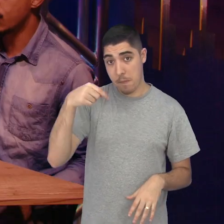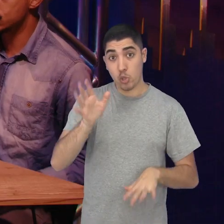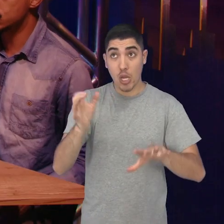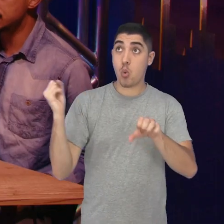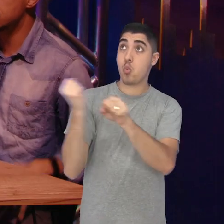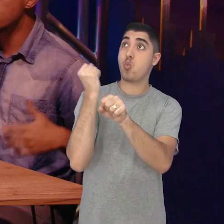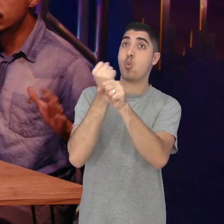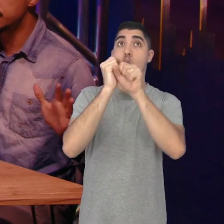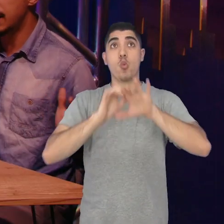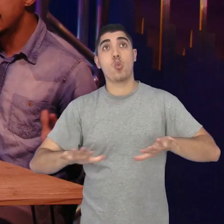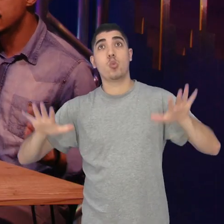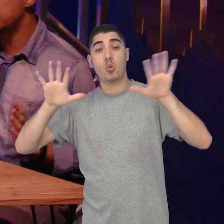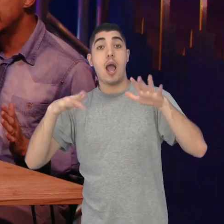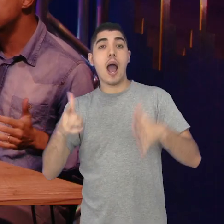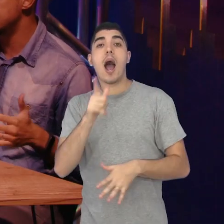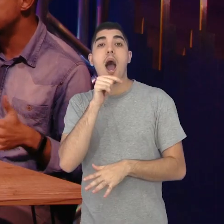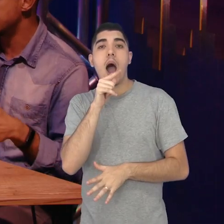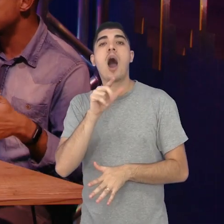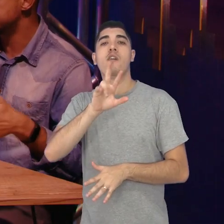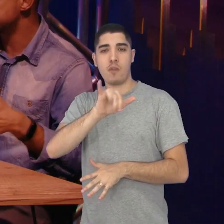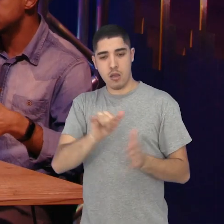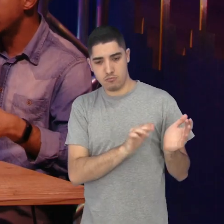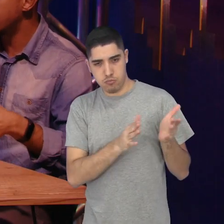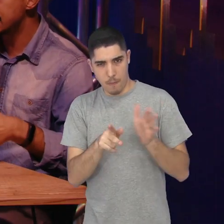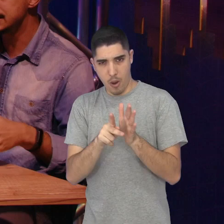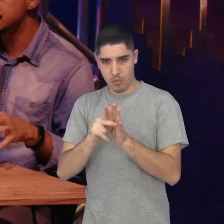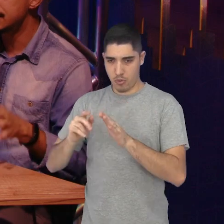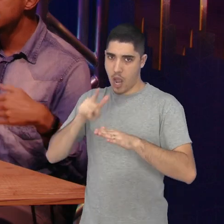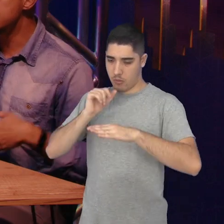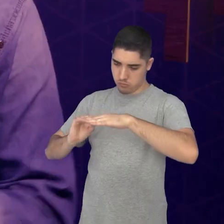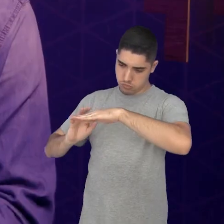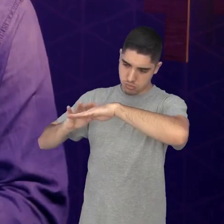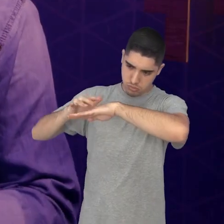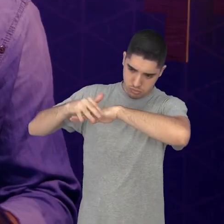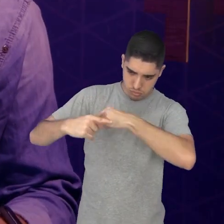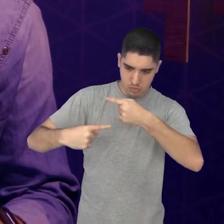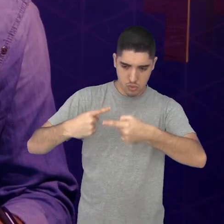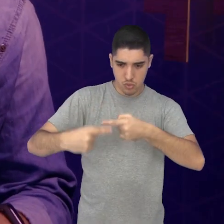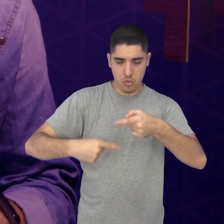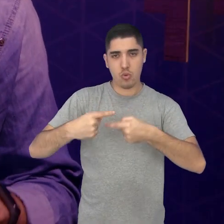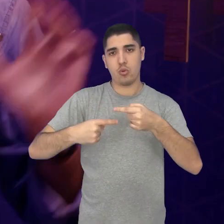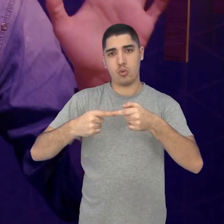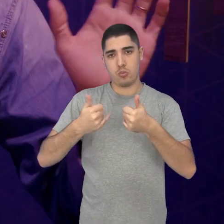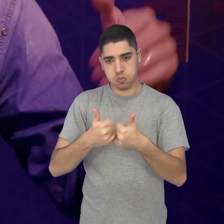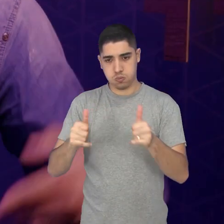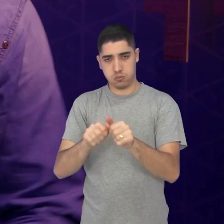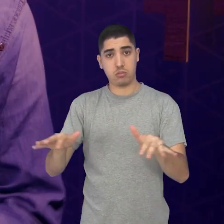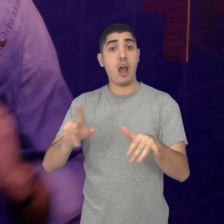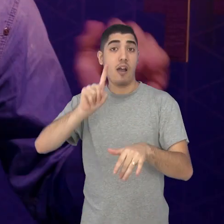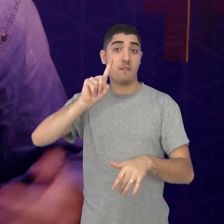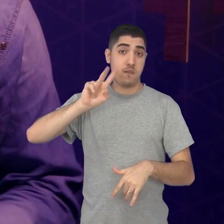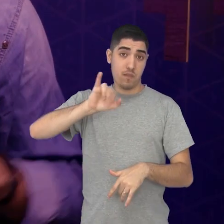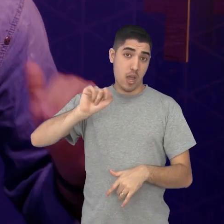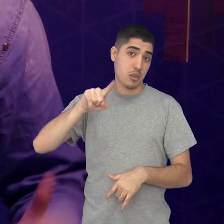é construída, a água passa ali pela barragem e segue o fluxo do rio. Aí vai chover e vai